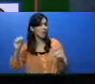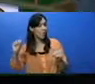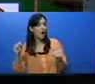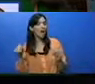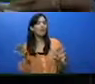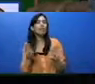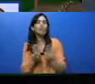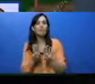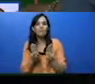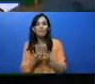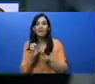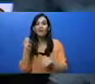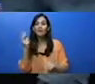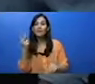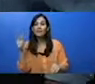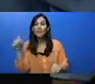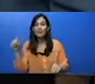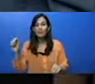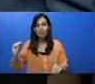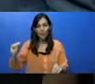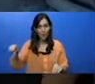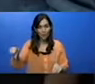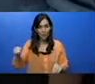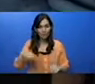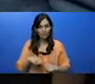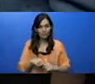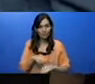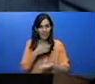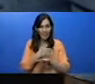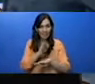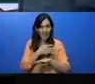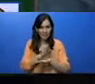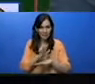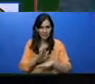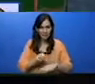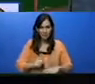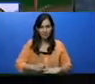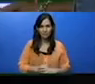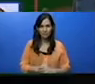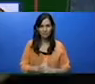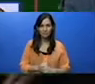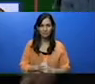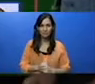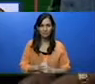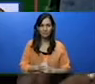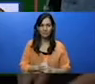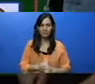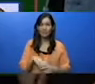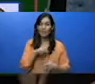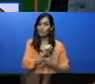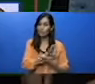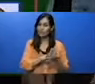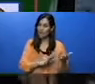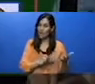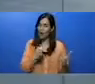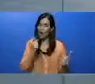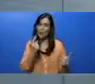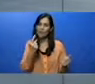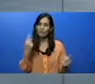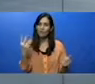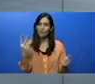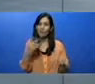juntos, página 279. E a tarefinha, página 278, exercícios 1 e